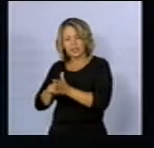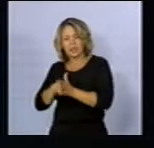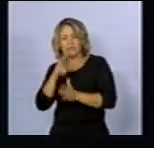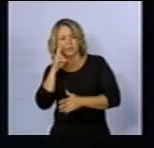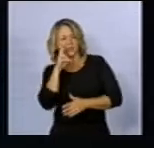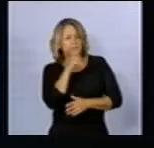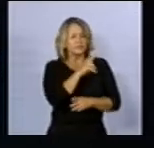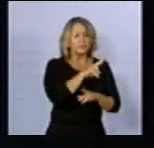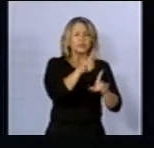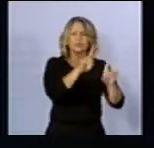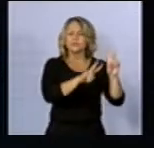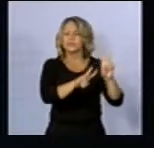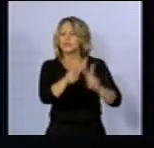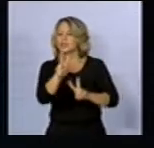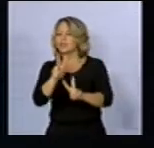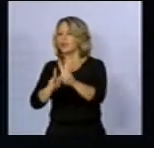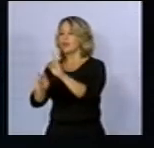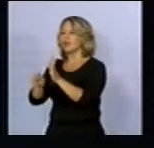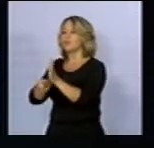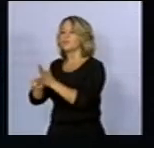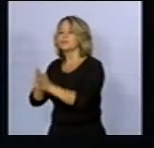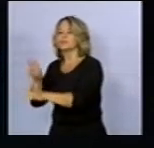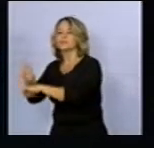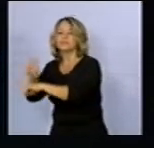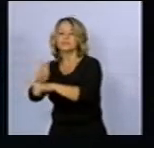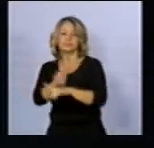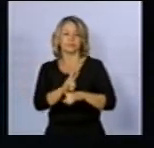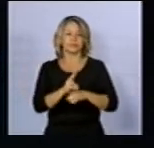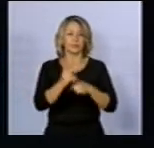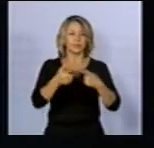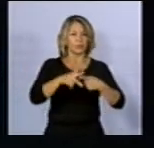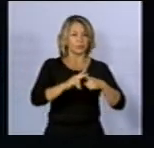equipe técnica fazia uma inspeção visual do equipamento